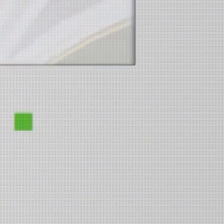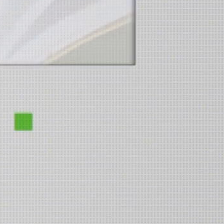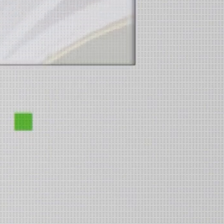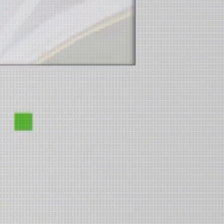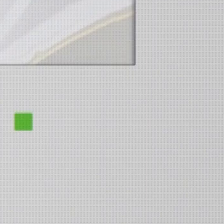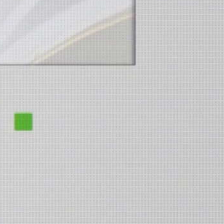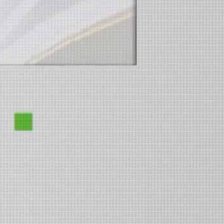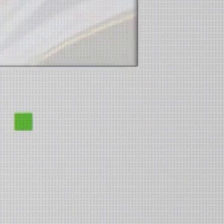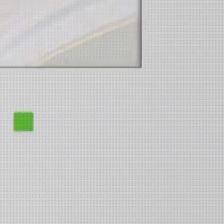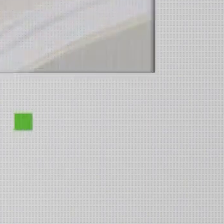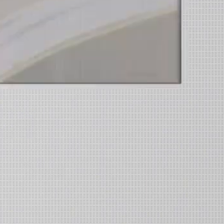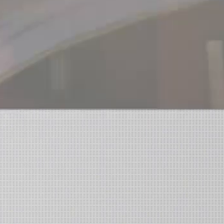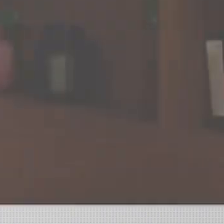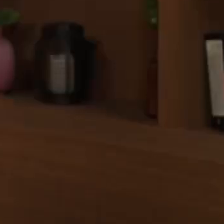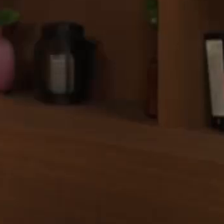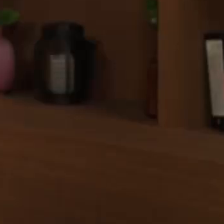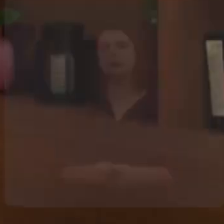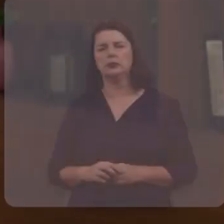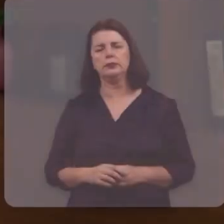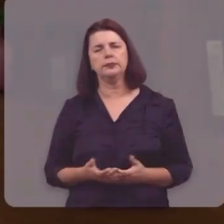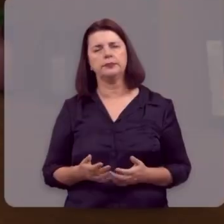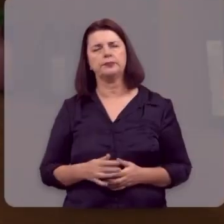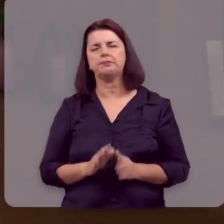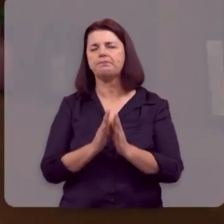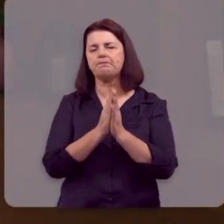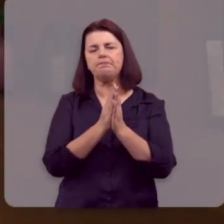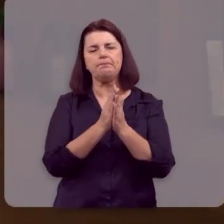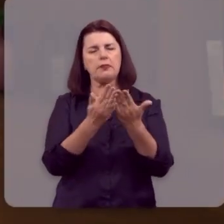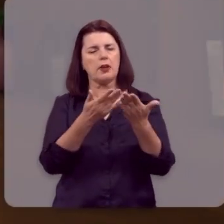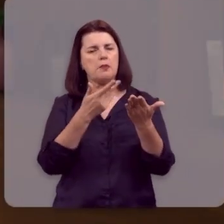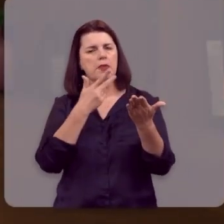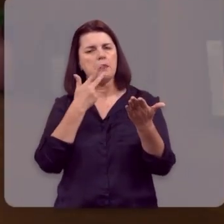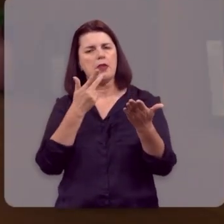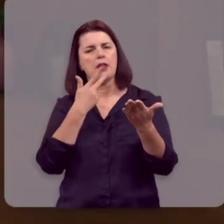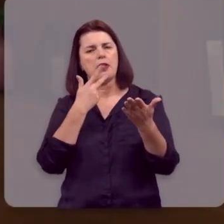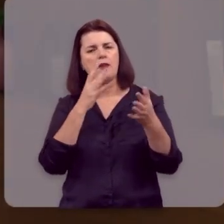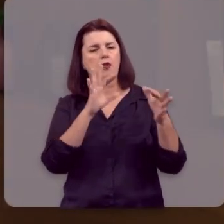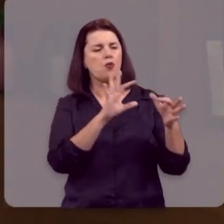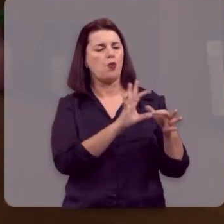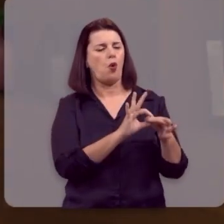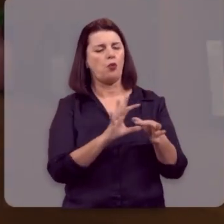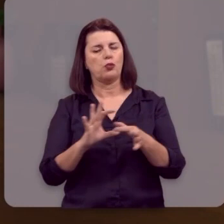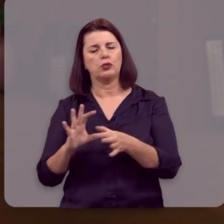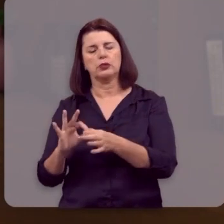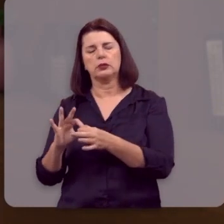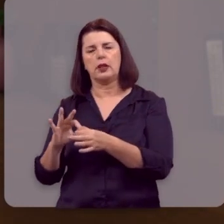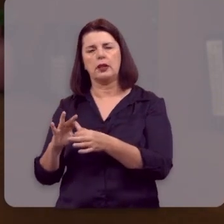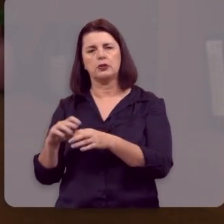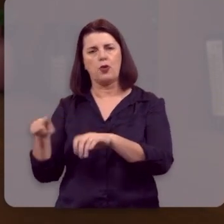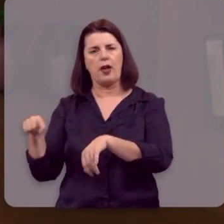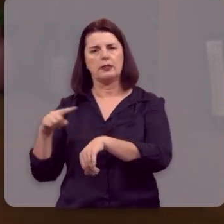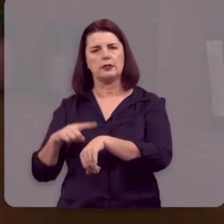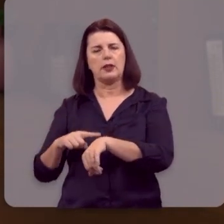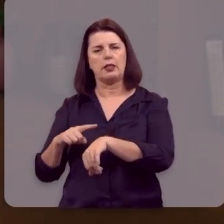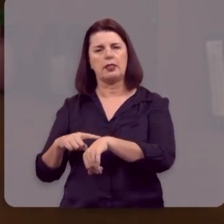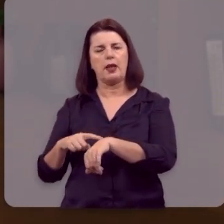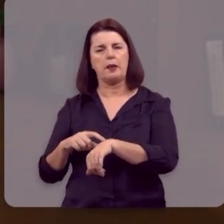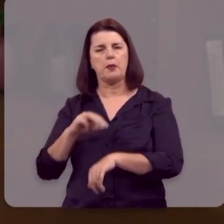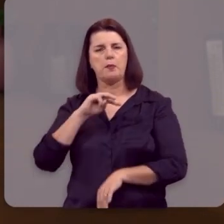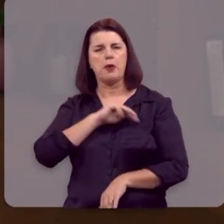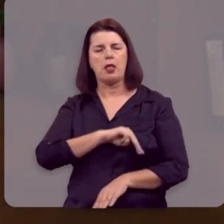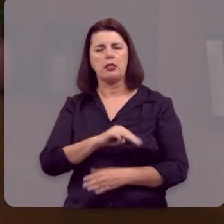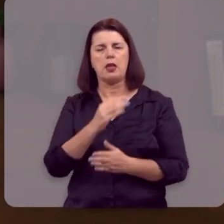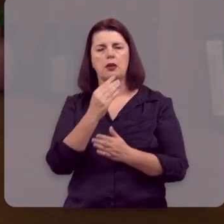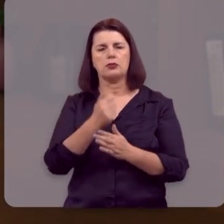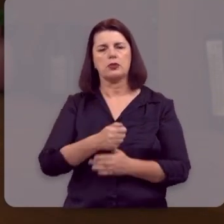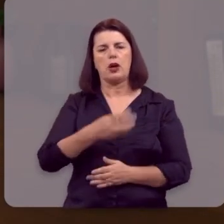medo, gritaram. A Bíblia diz que o contexto desta passagem de Mateus